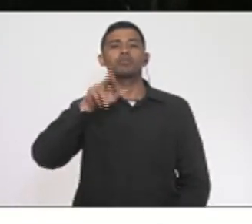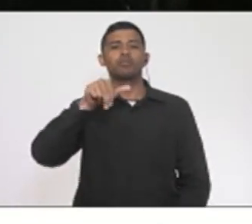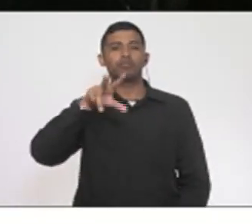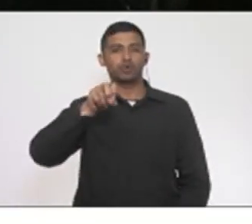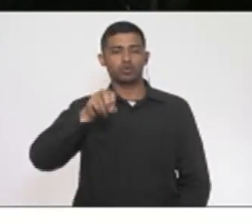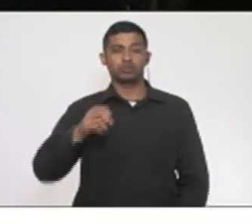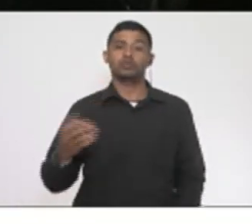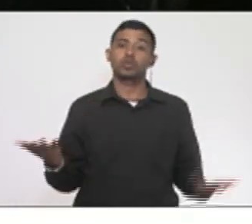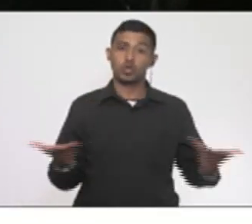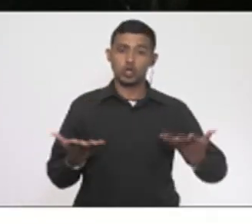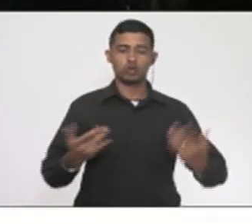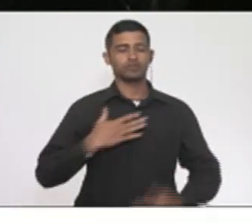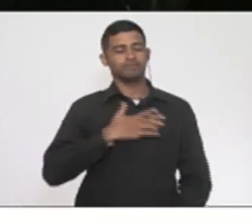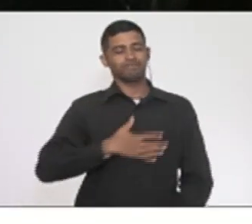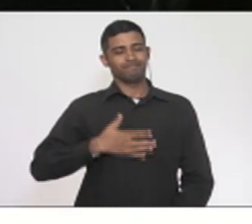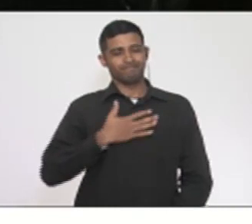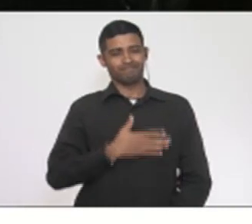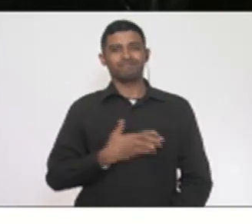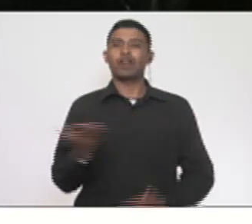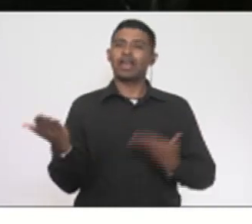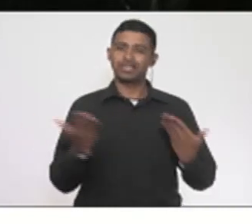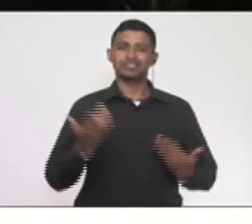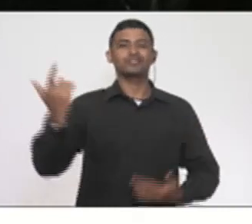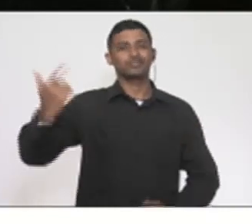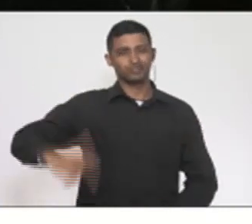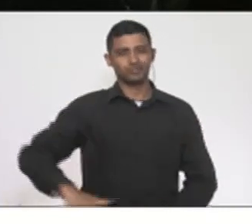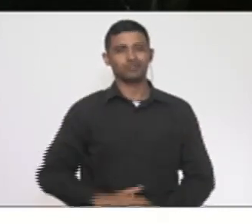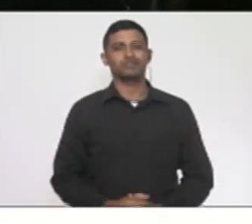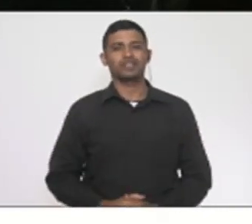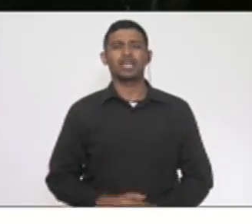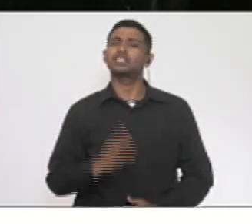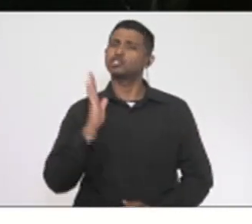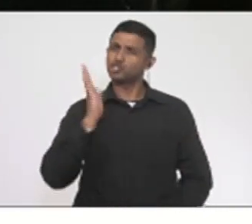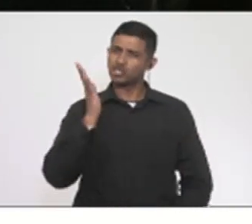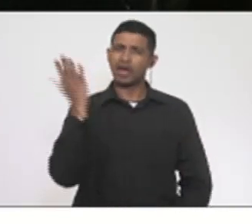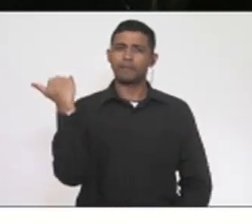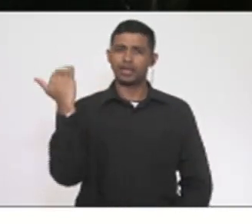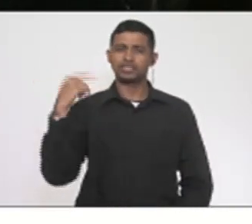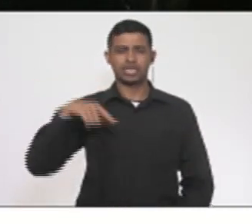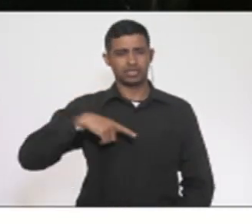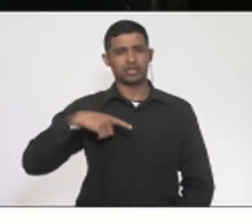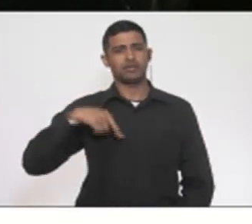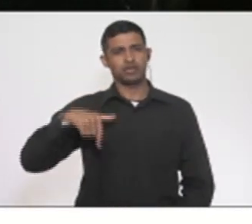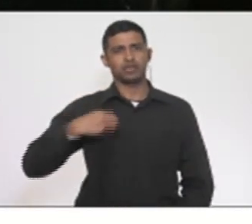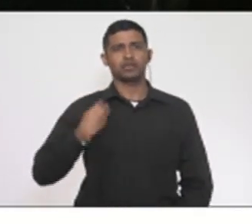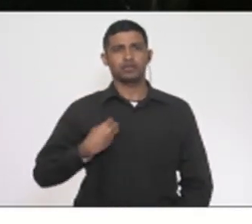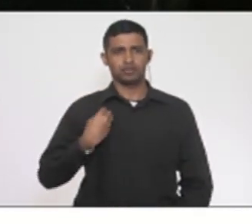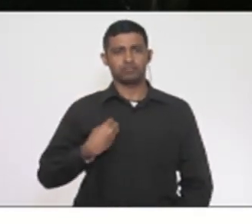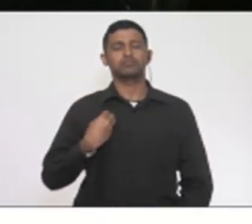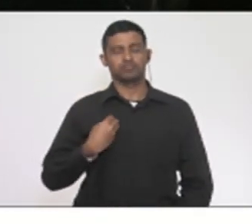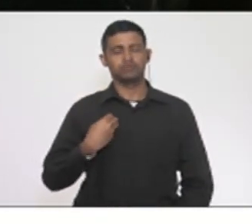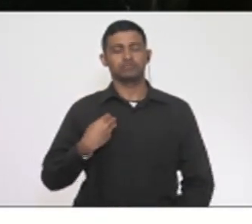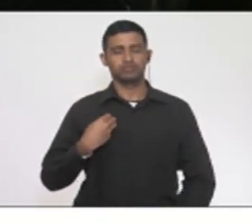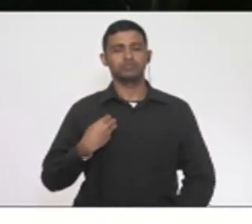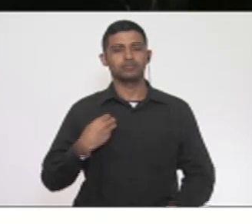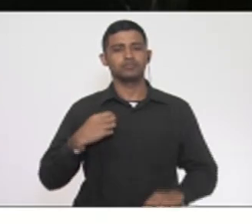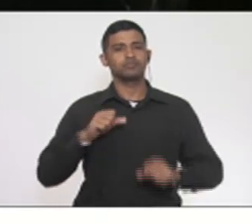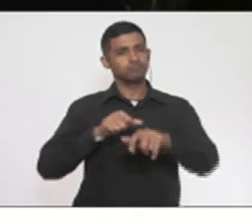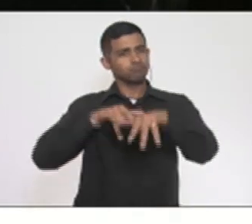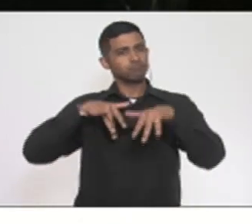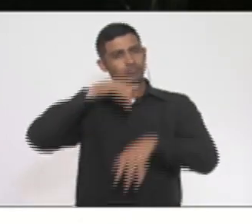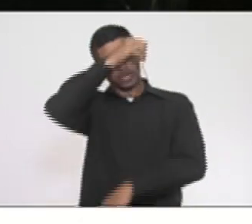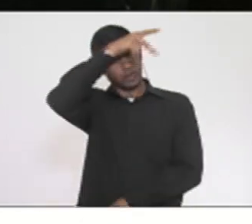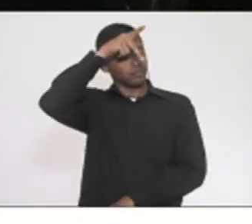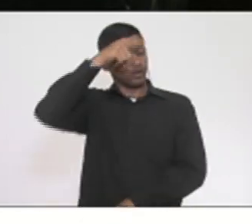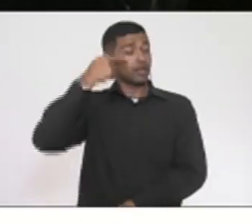e hoje, muito prazer receber aqui novamente, já esteve conosco na audiência pública da Comissão de